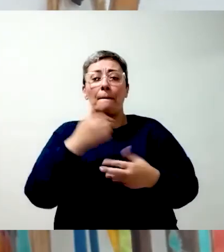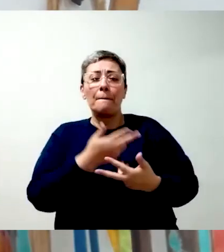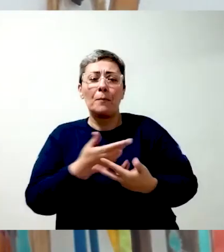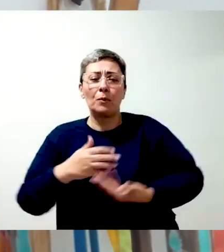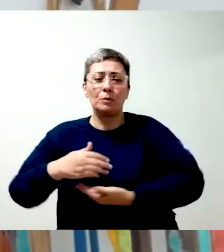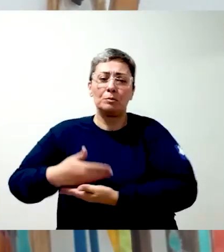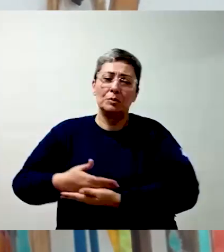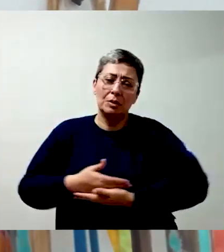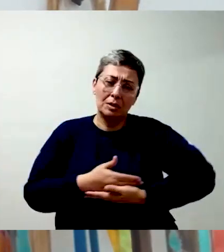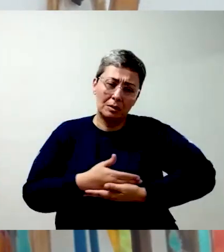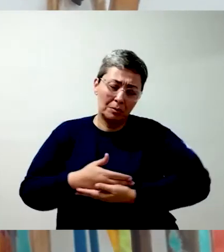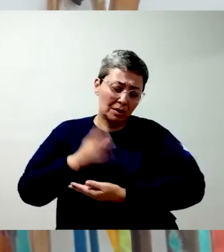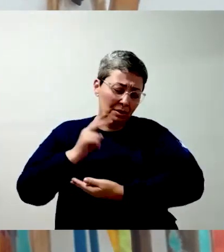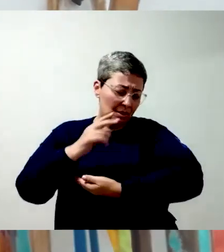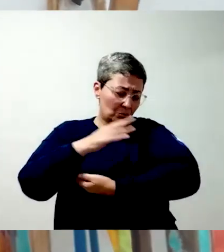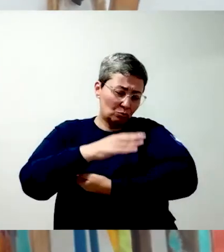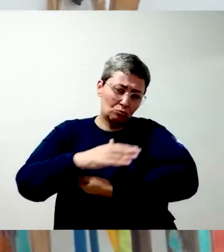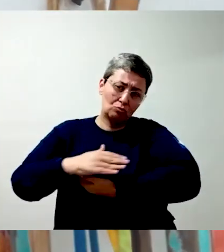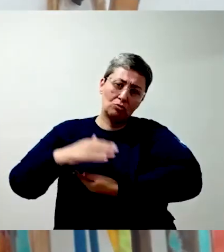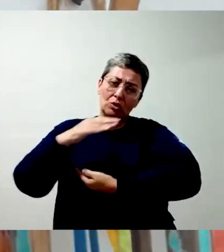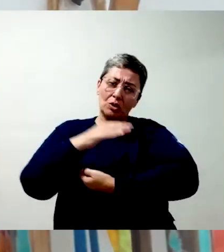acunados com esta canção.